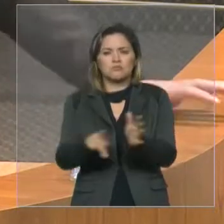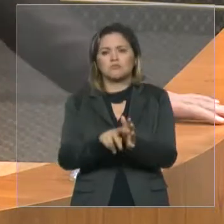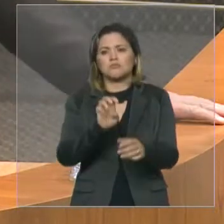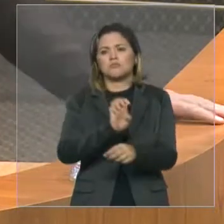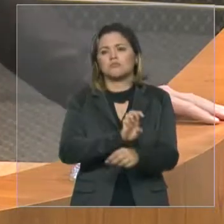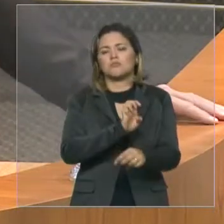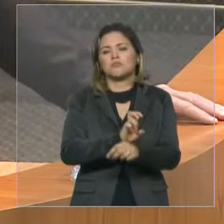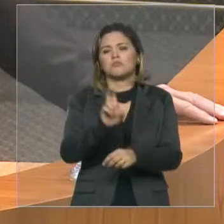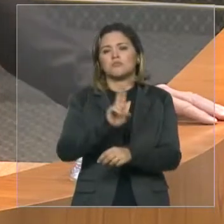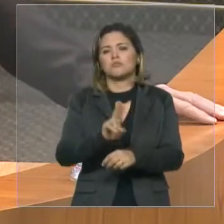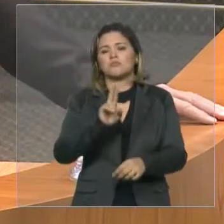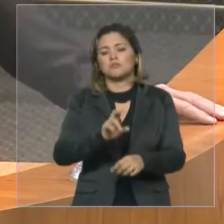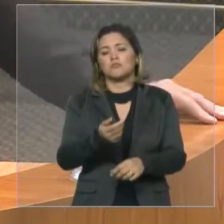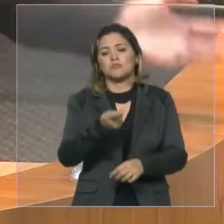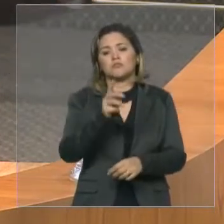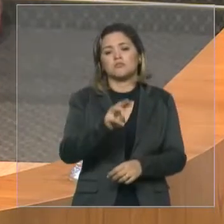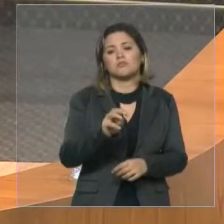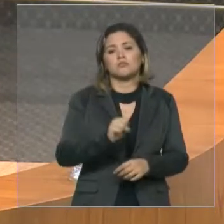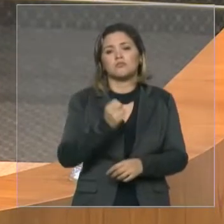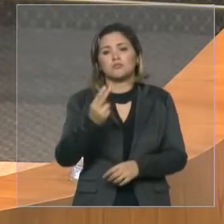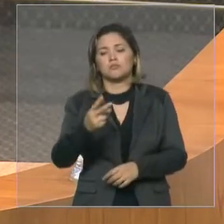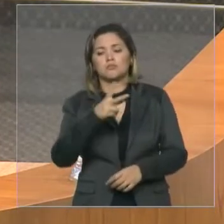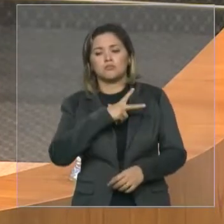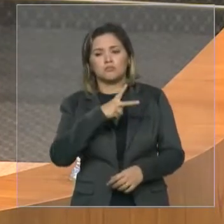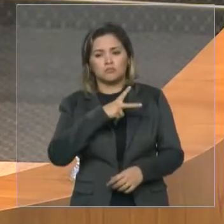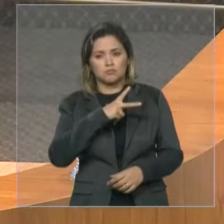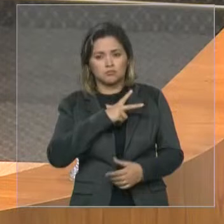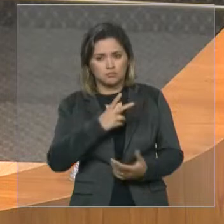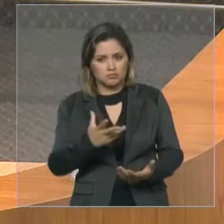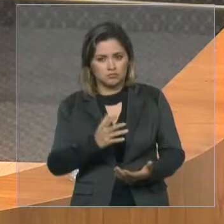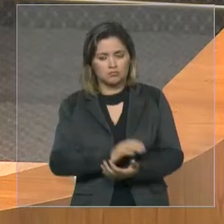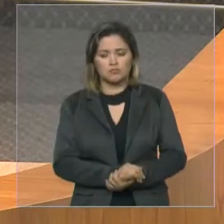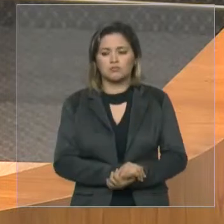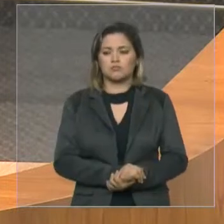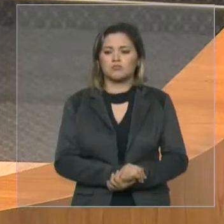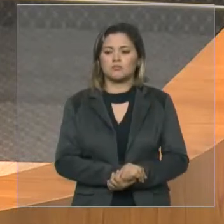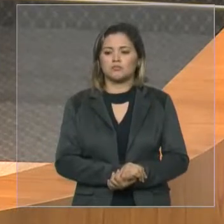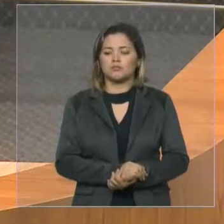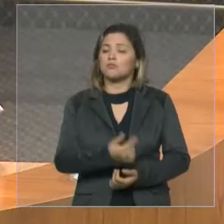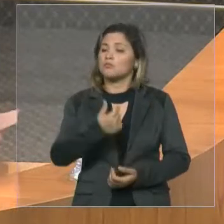particular. Aí eu fiz uma emenda supressiva.